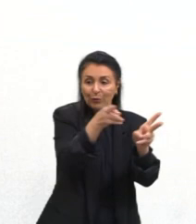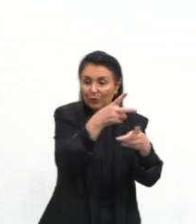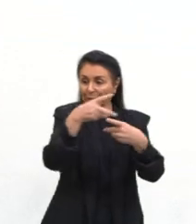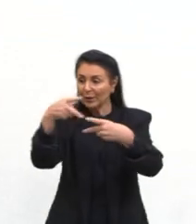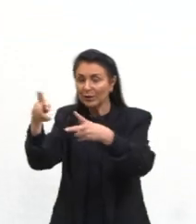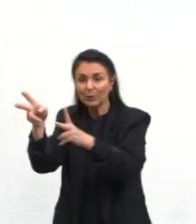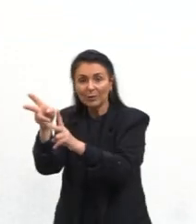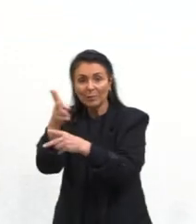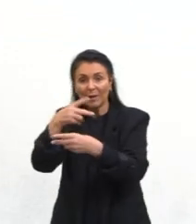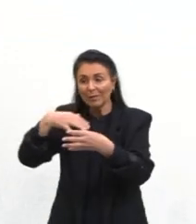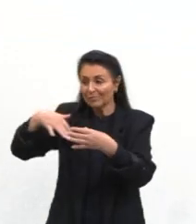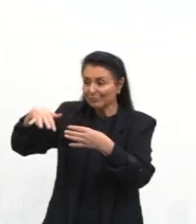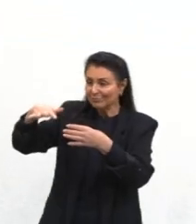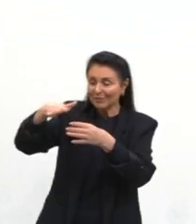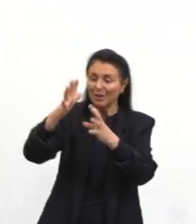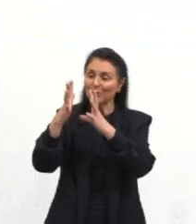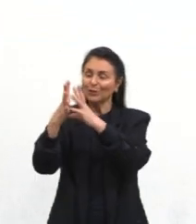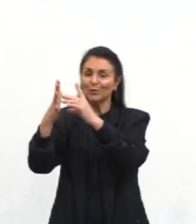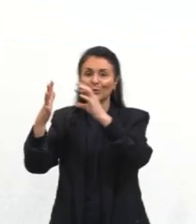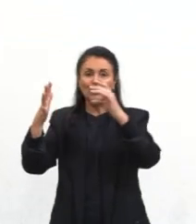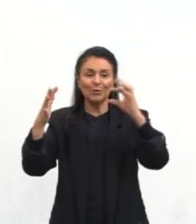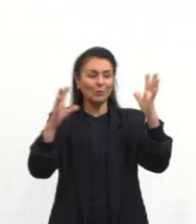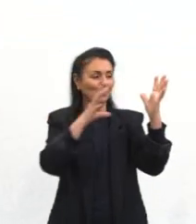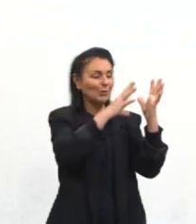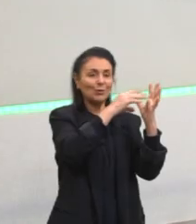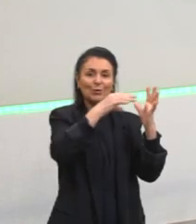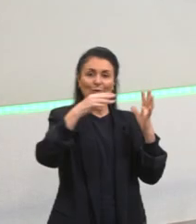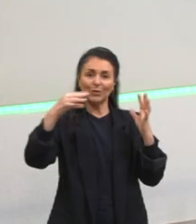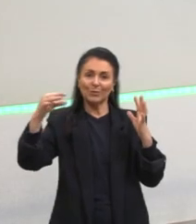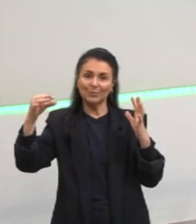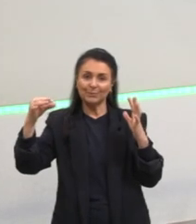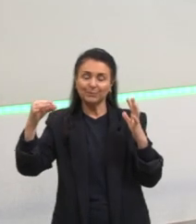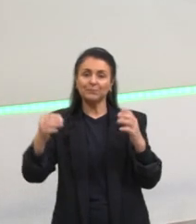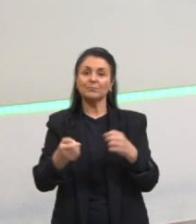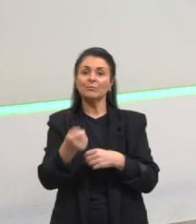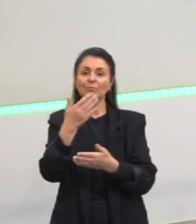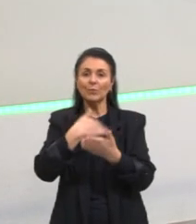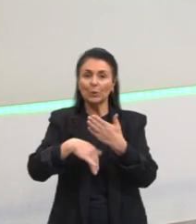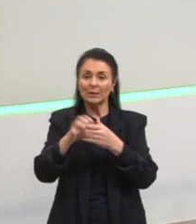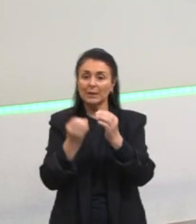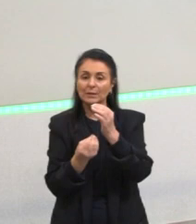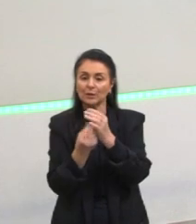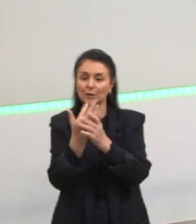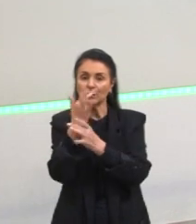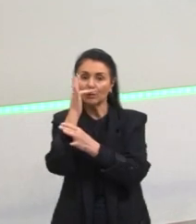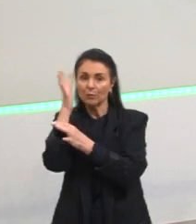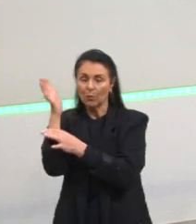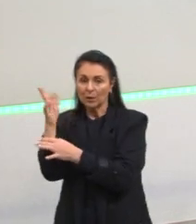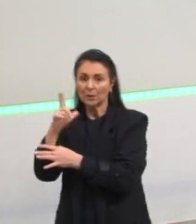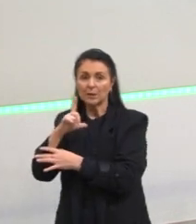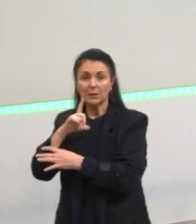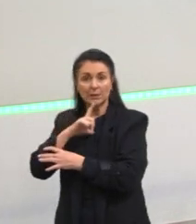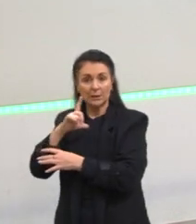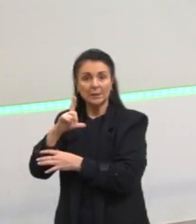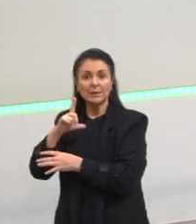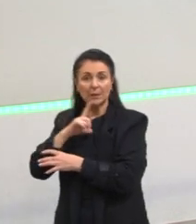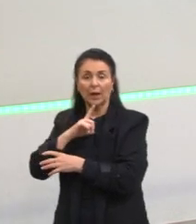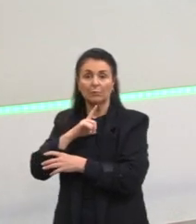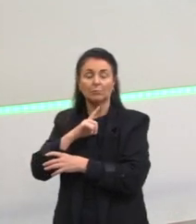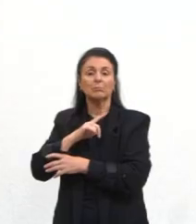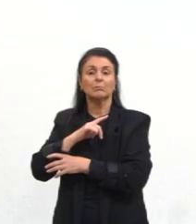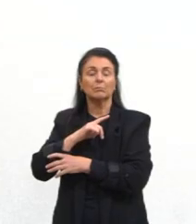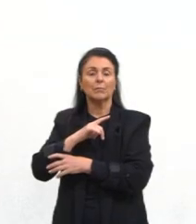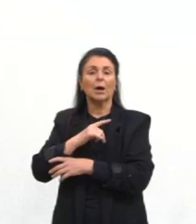leva o pólen pelo ar à é a maior parte das Flores apresenta as partes tanto